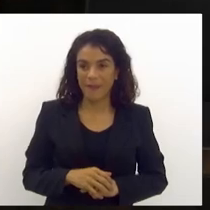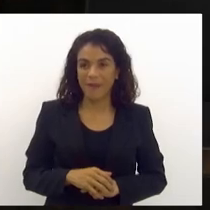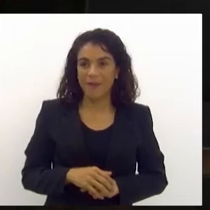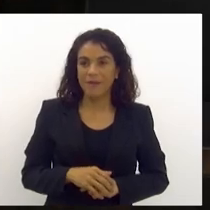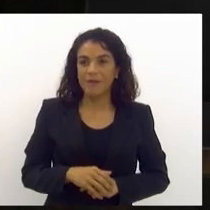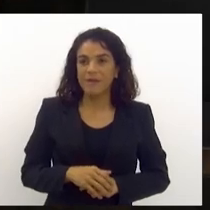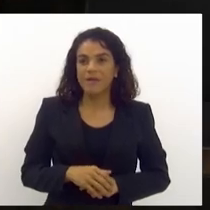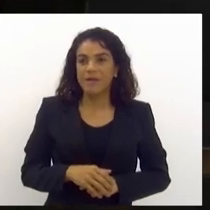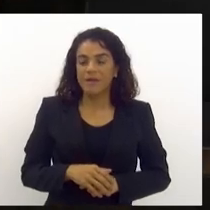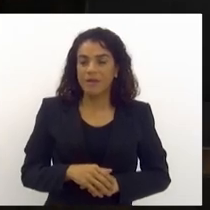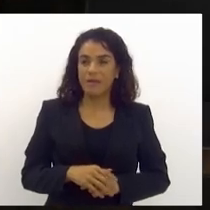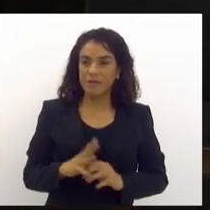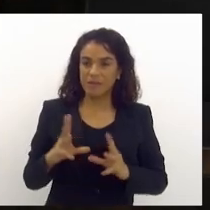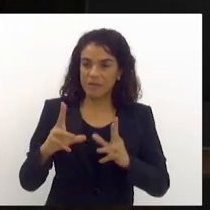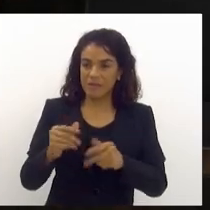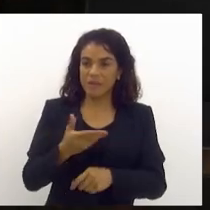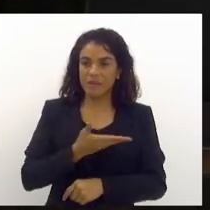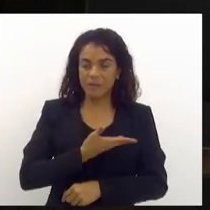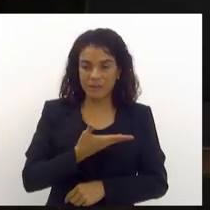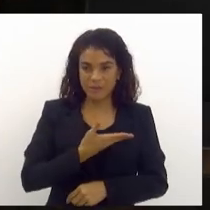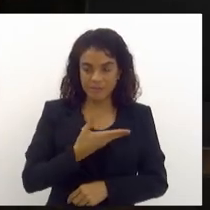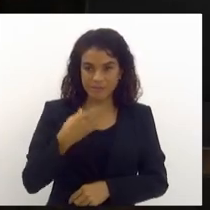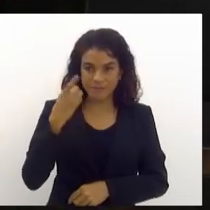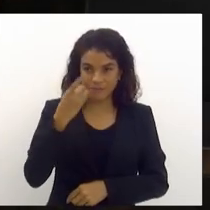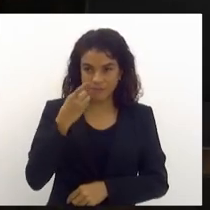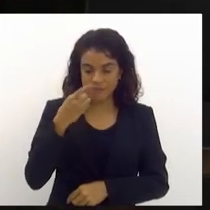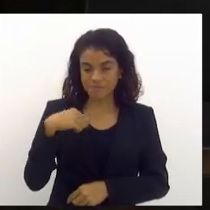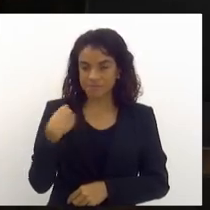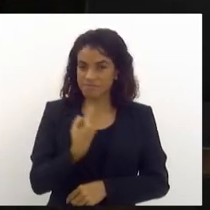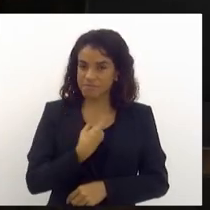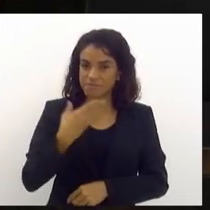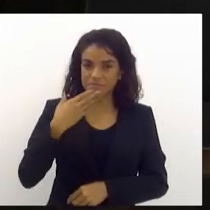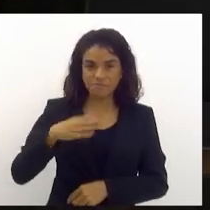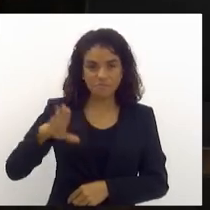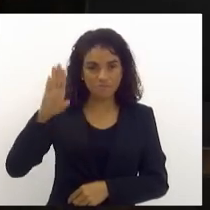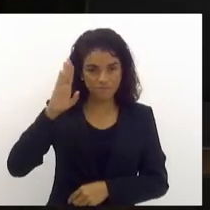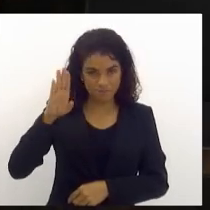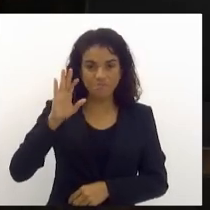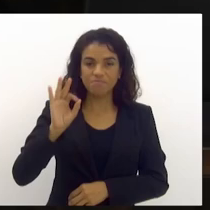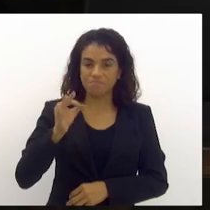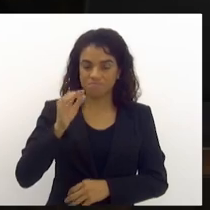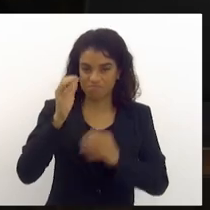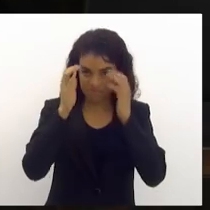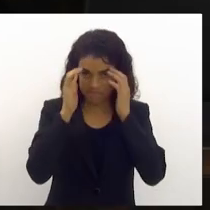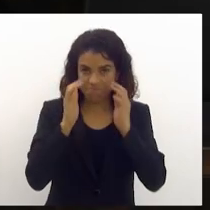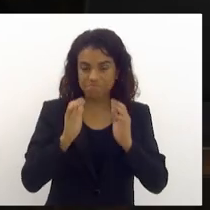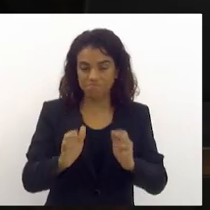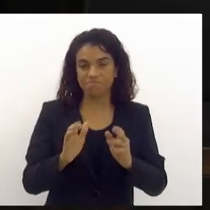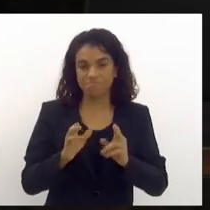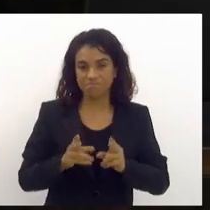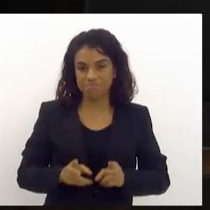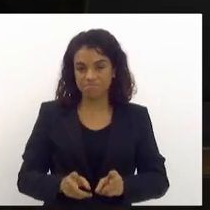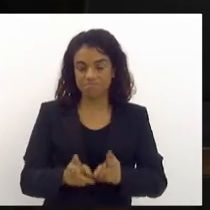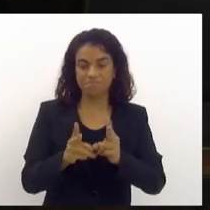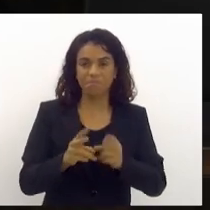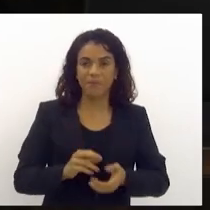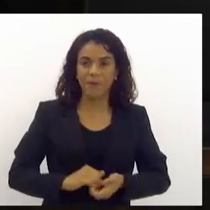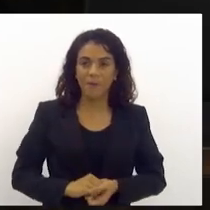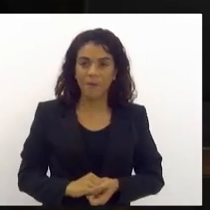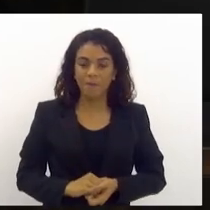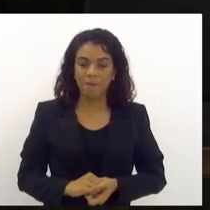colegas deputados, que a gente prometeu no início da gestão, a gente está cumprindo essa nossa marca.